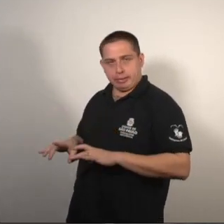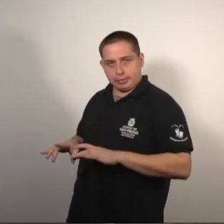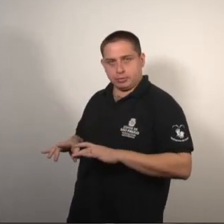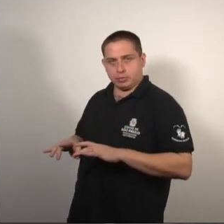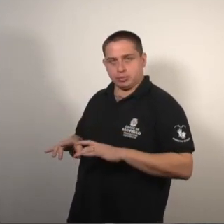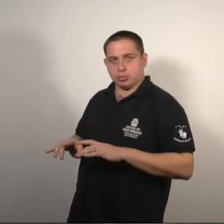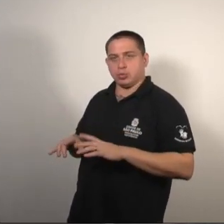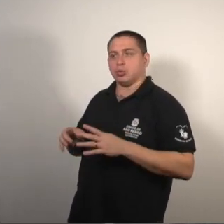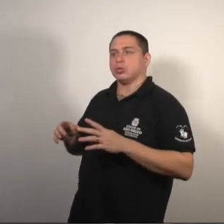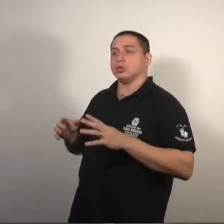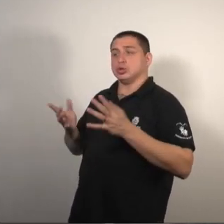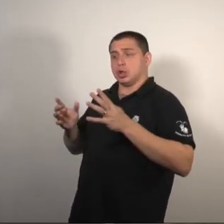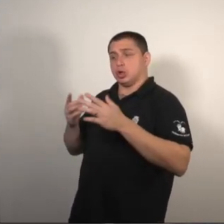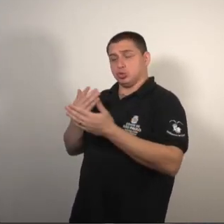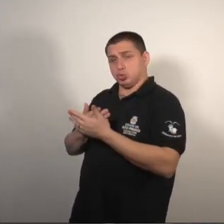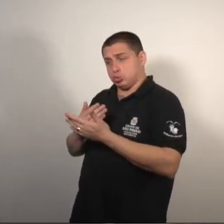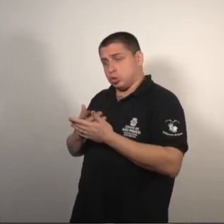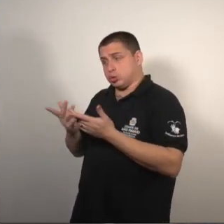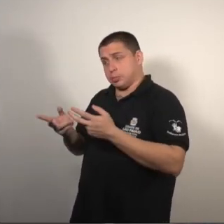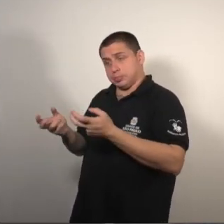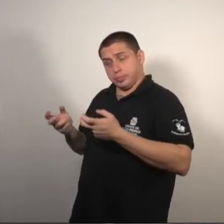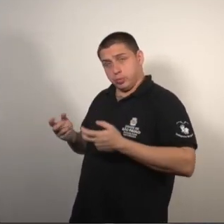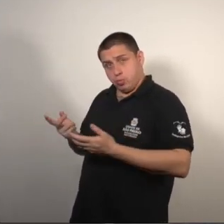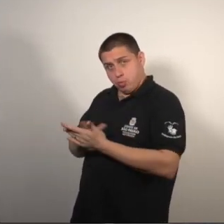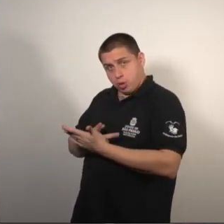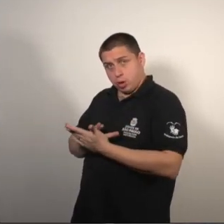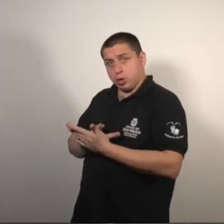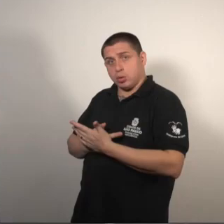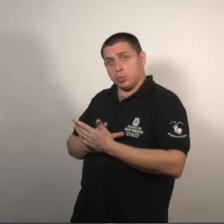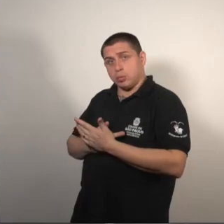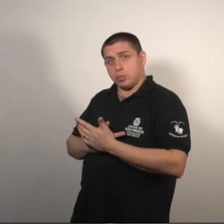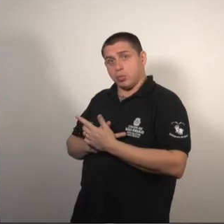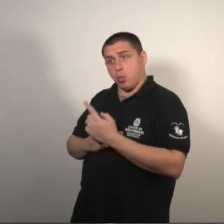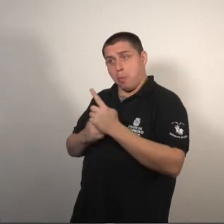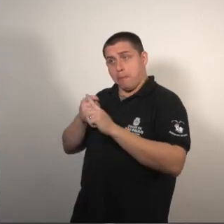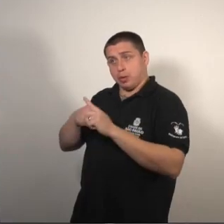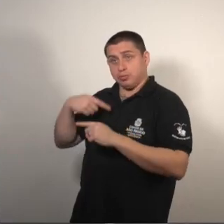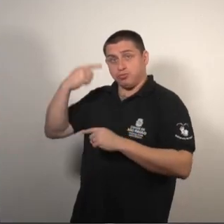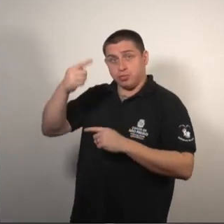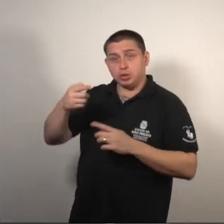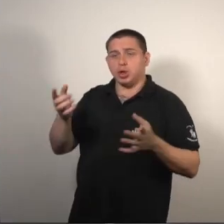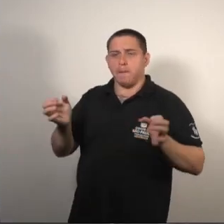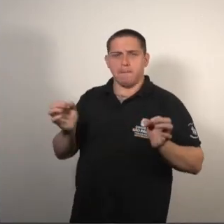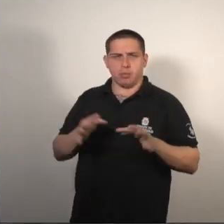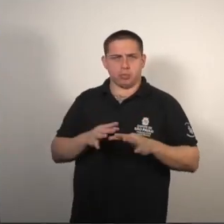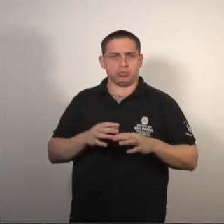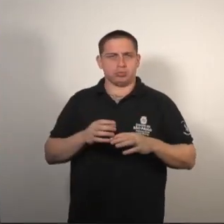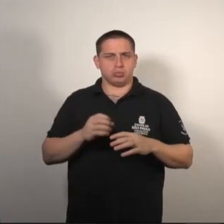estudado e reestruturado, ele vai ser totalmente concluído daqui a um mês.